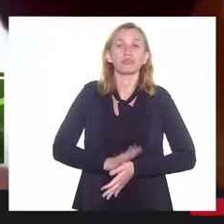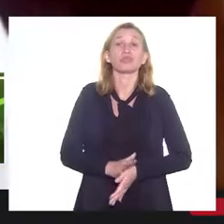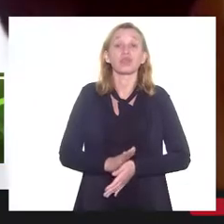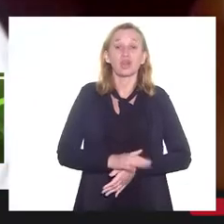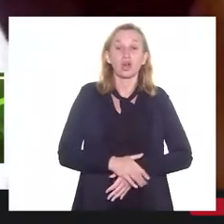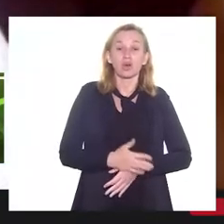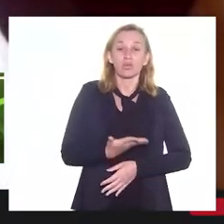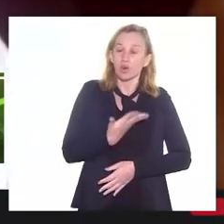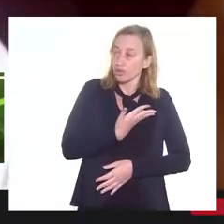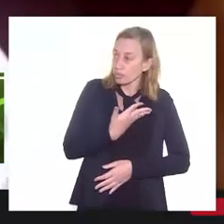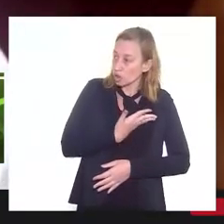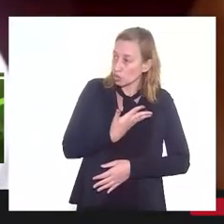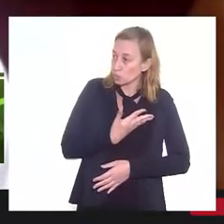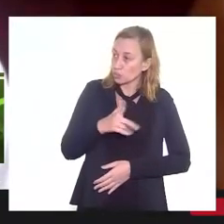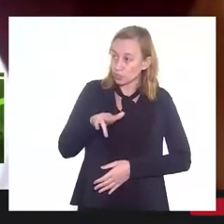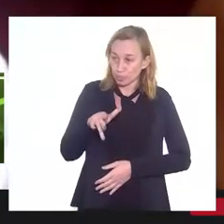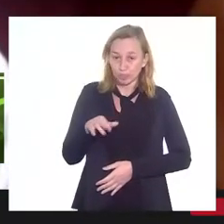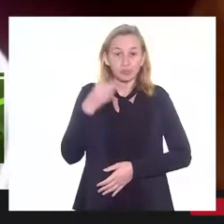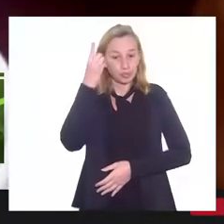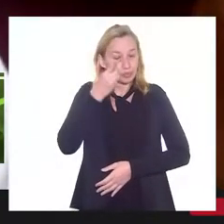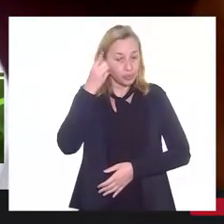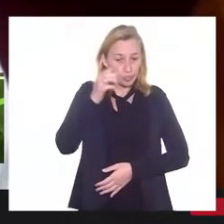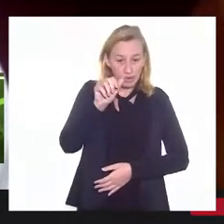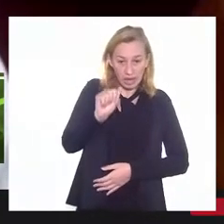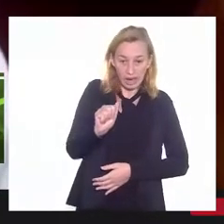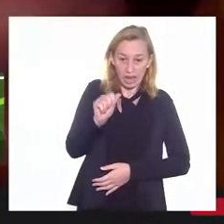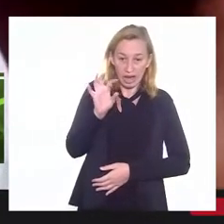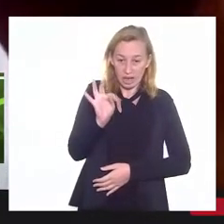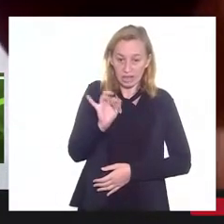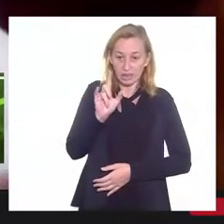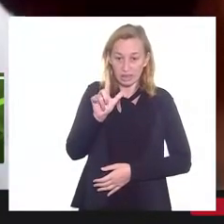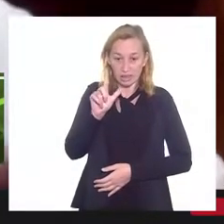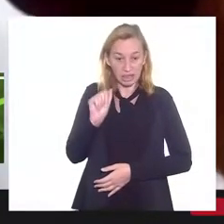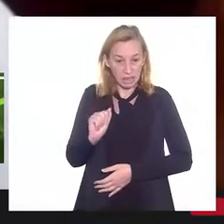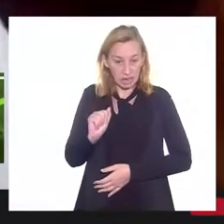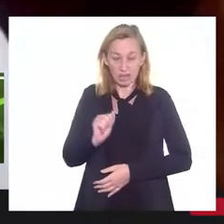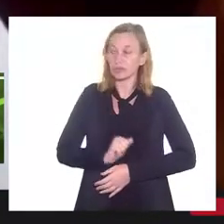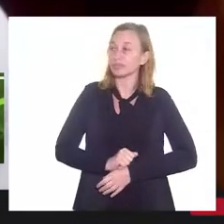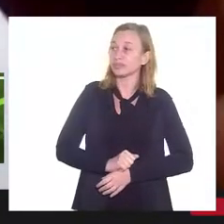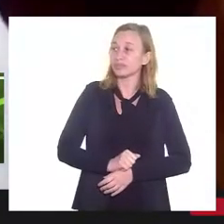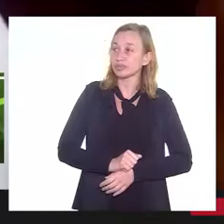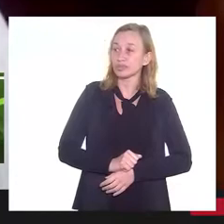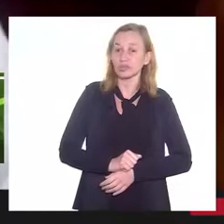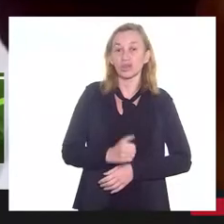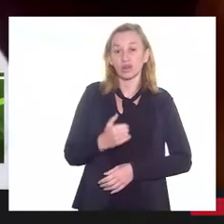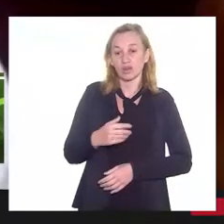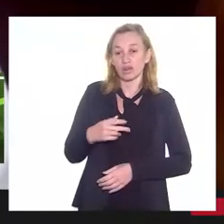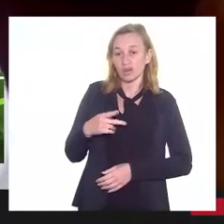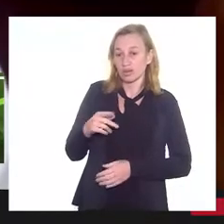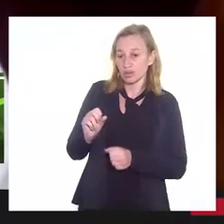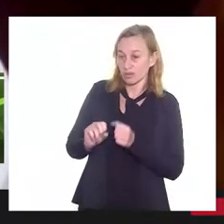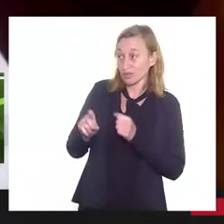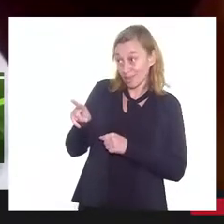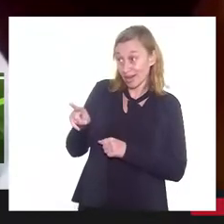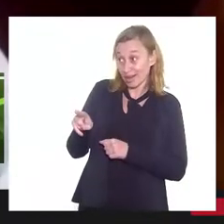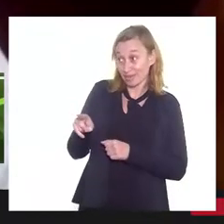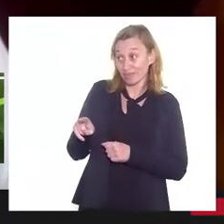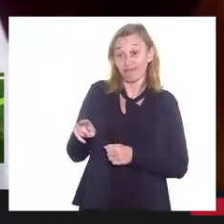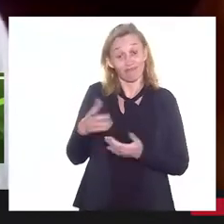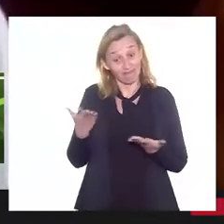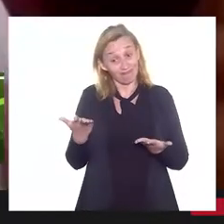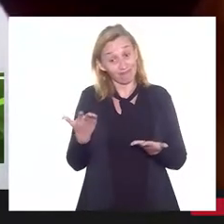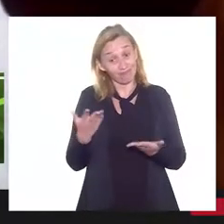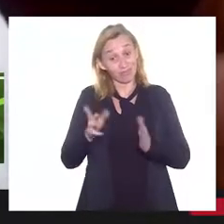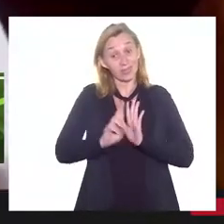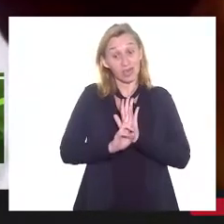aí meu querido irmão e amigo deputado Duarte lá do Onix Claro era um herói eu fiz para ele afinal de contas